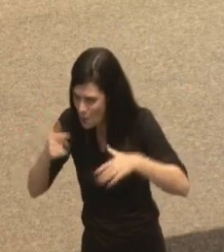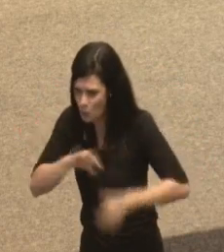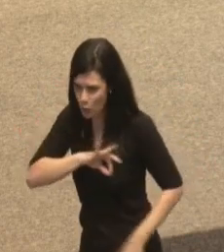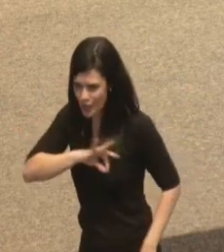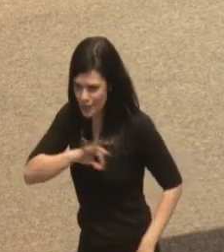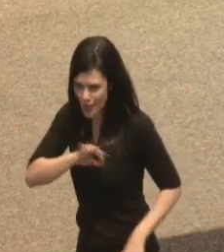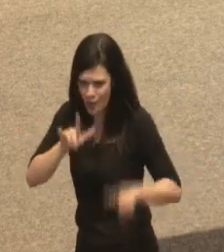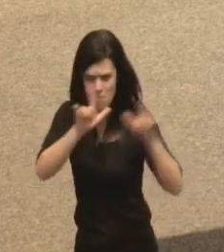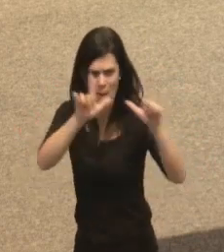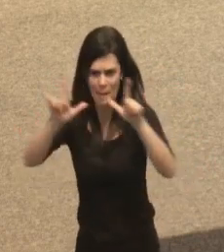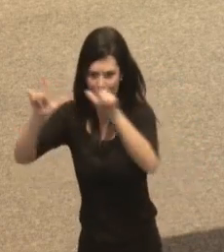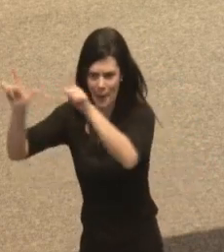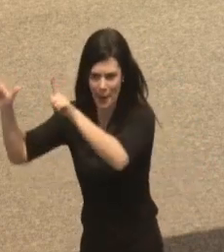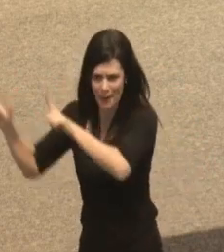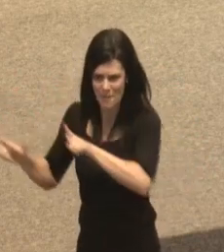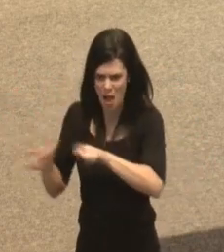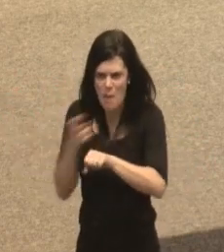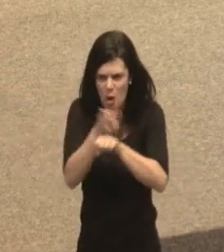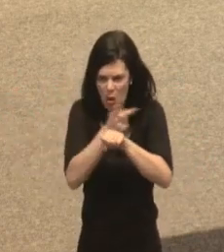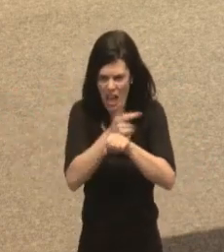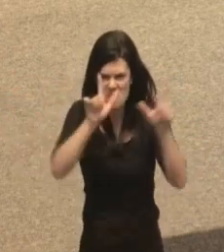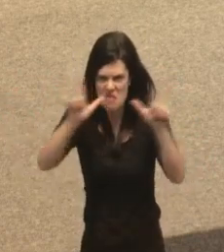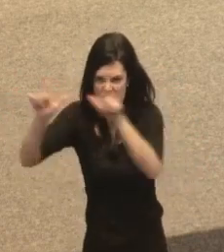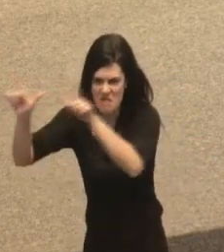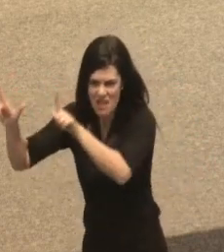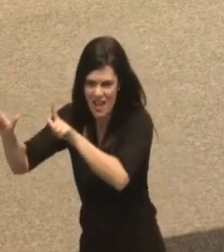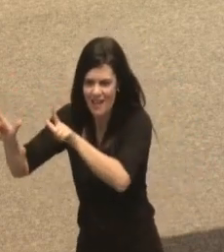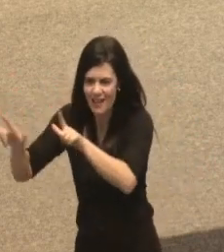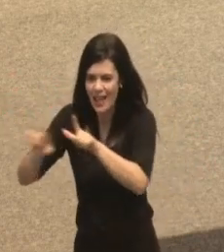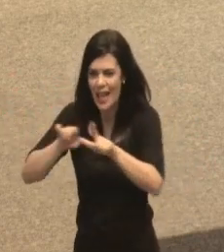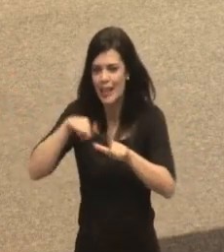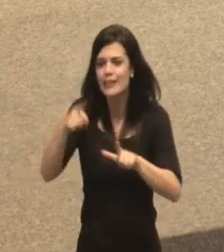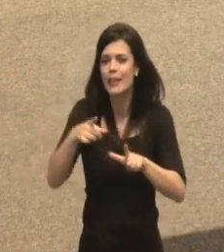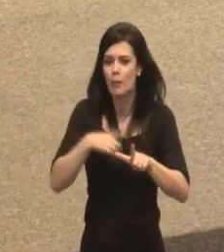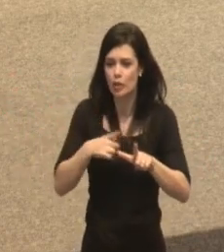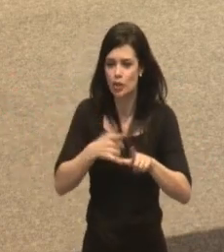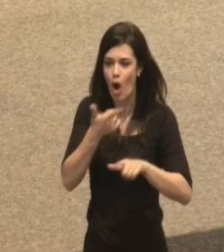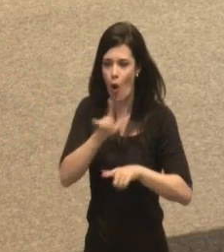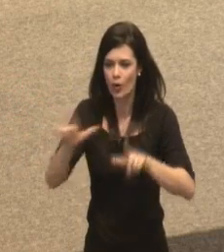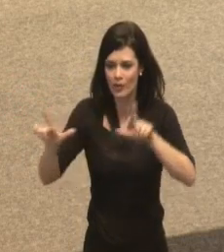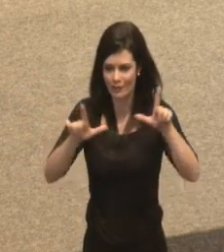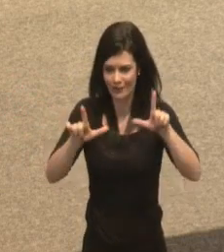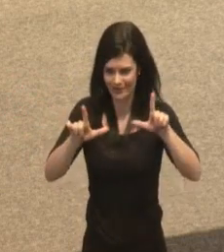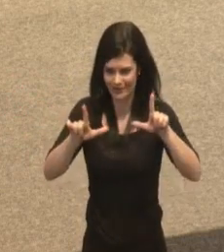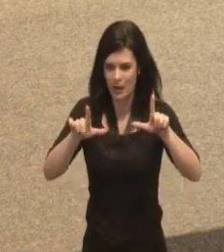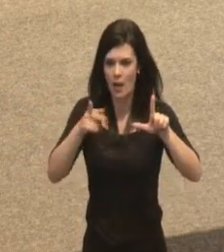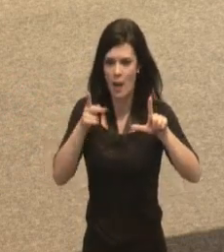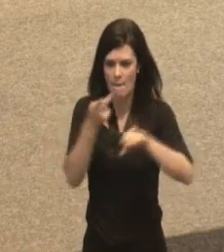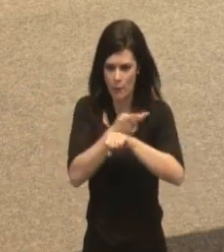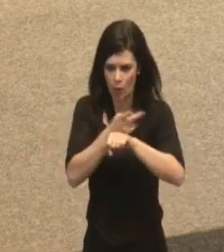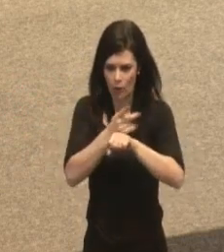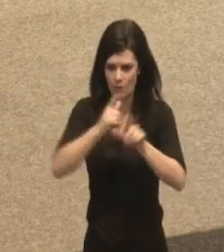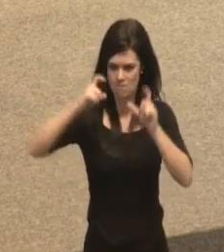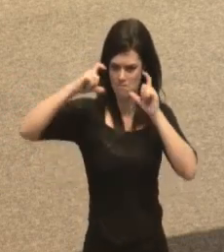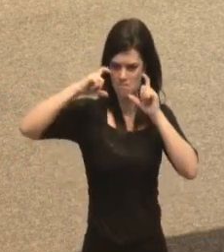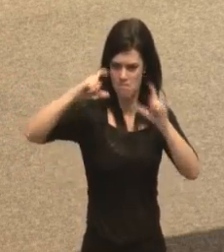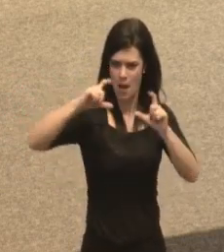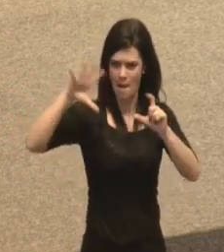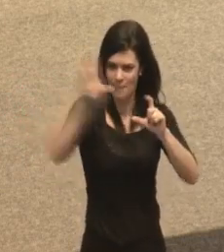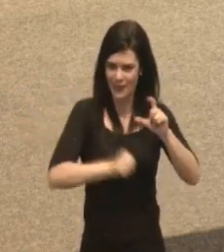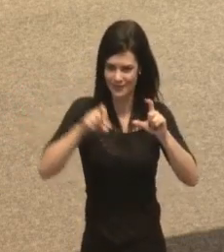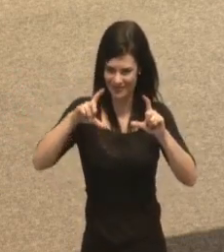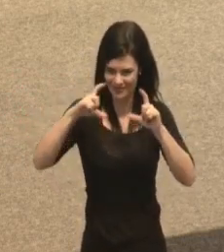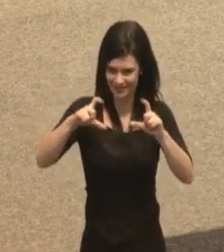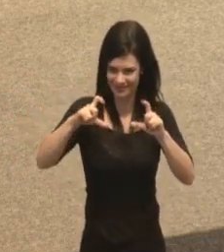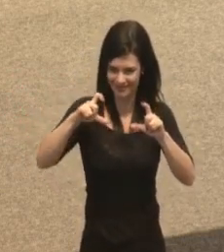E ele falou, olha, aí mostrou outras fotos da prisão dele, ele falou, olha, eu fui líder de crime,